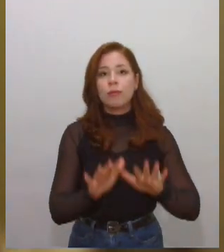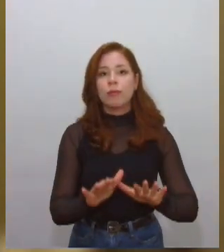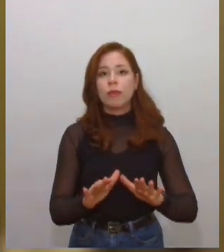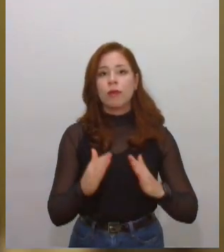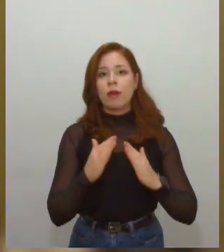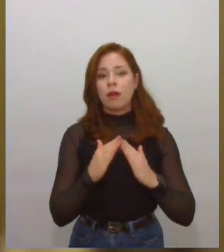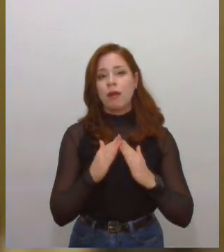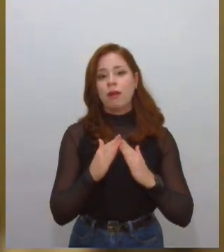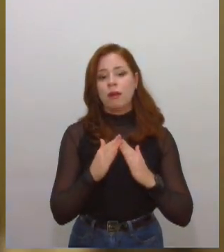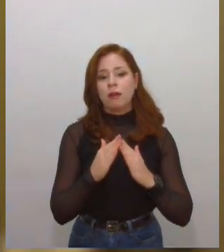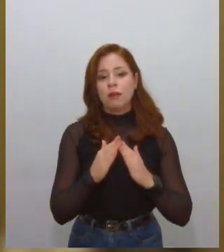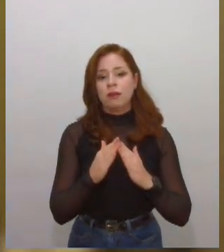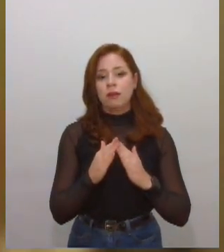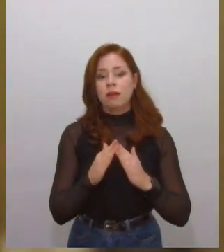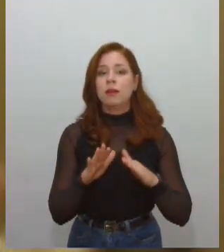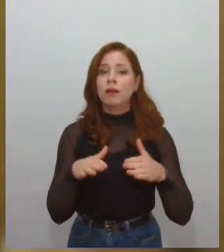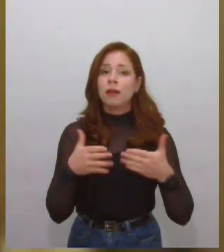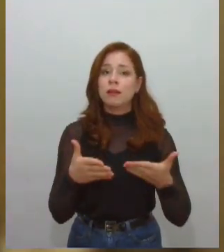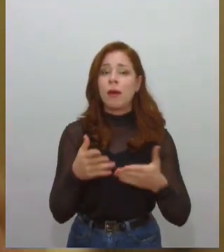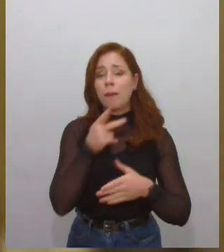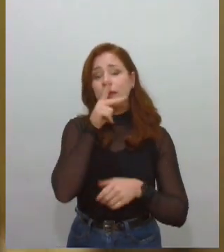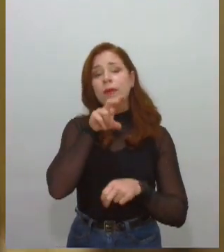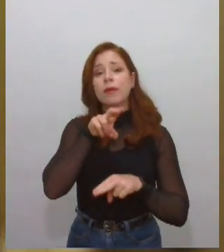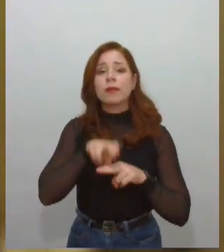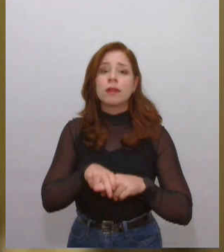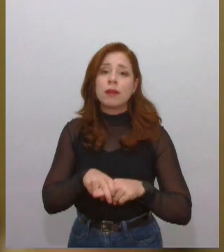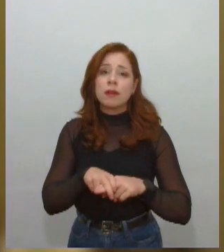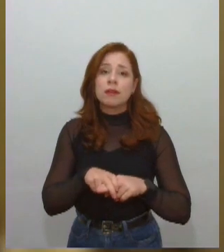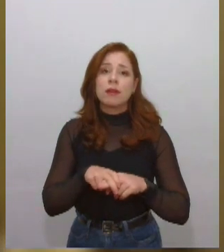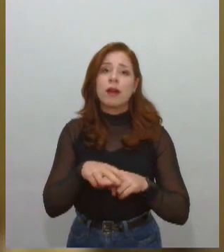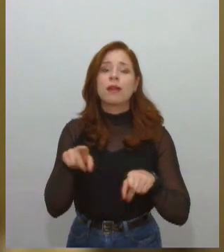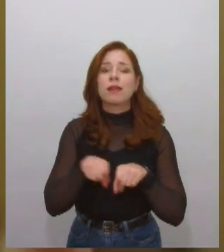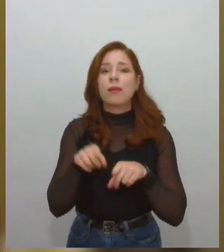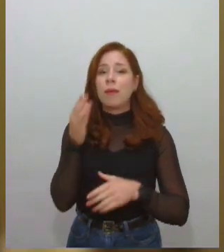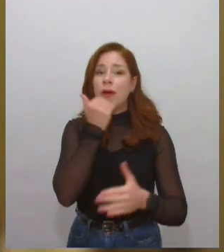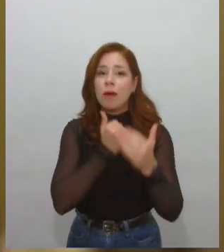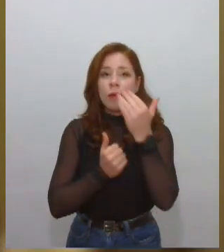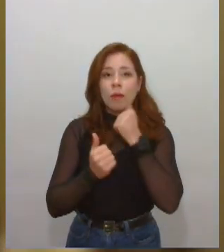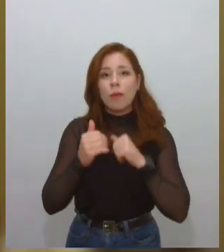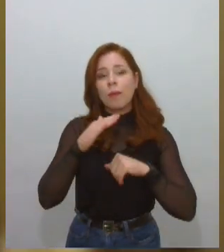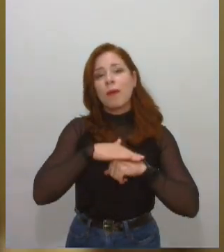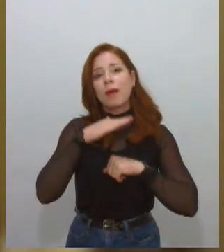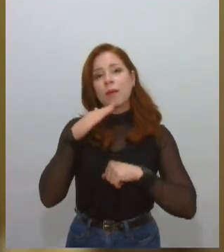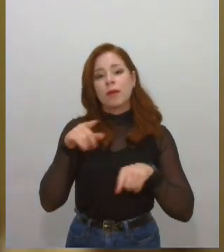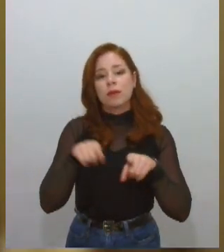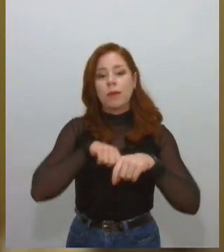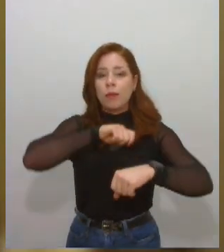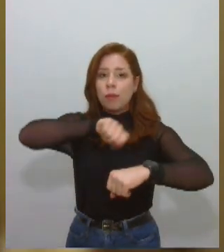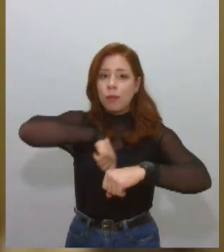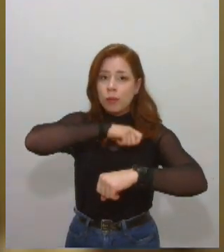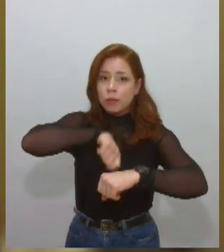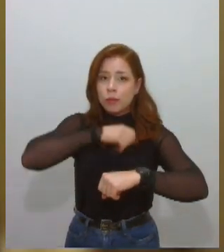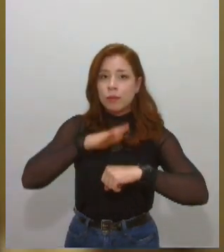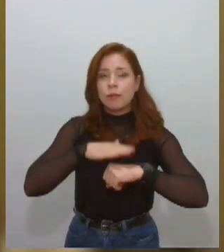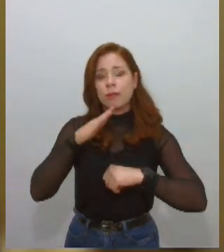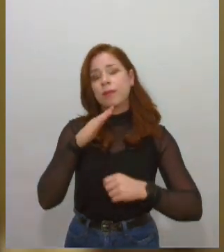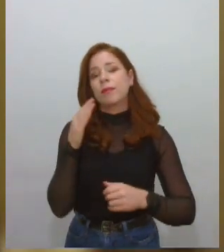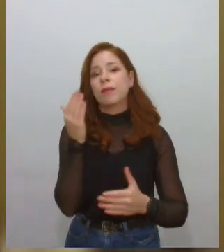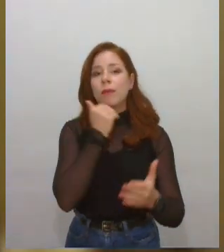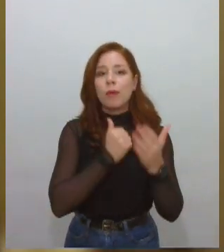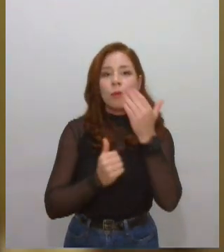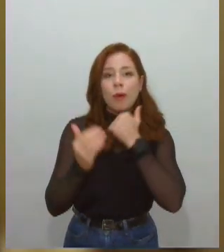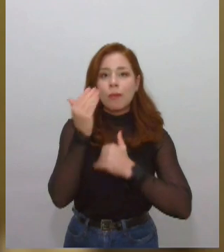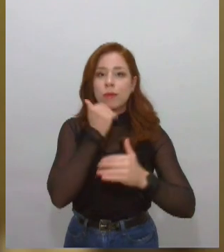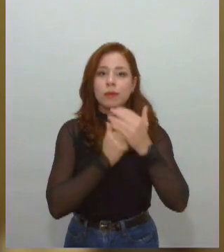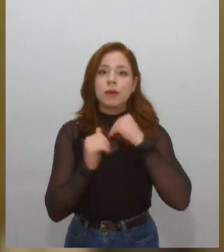o sedentarismo, o comer mais, o cozinhar mais, comer mais. E isso levou ao aumento